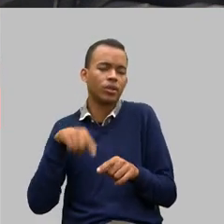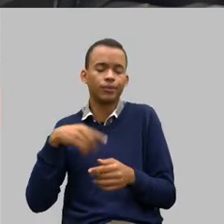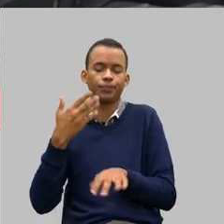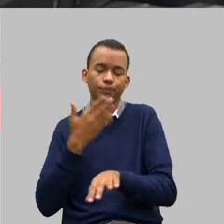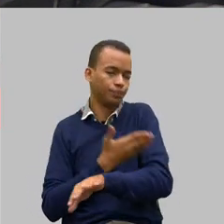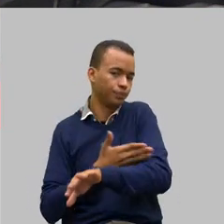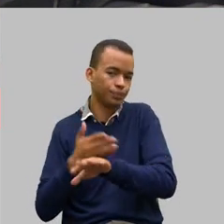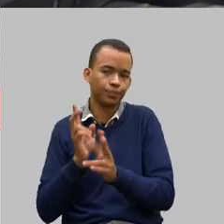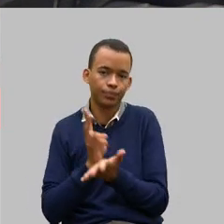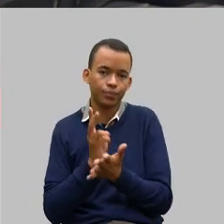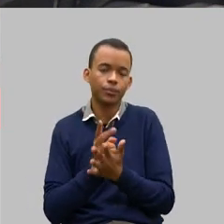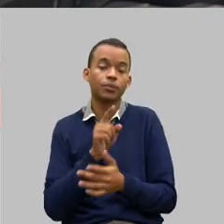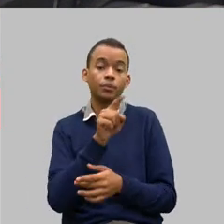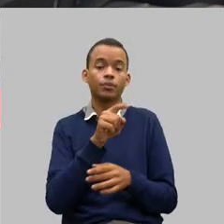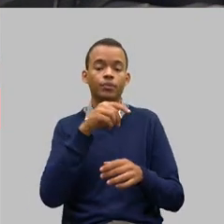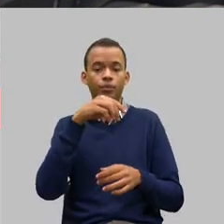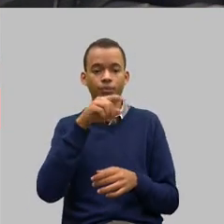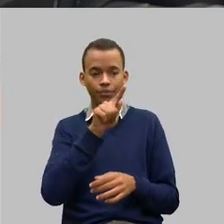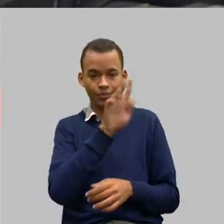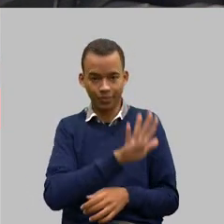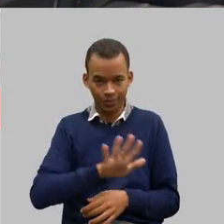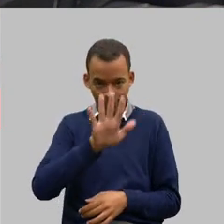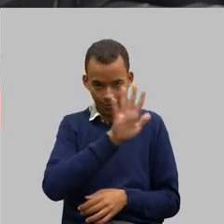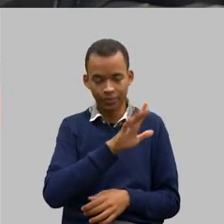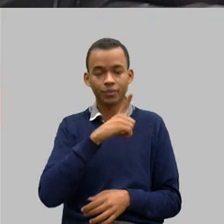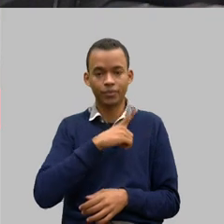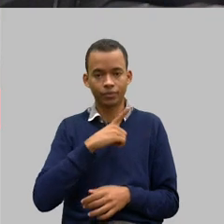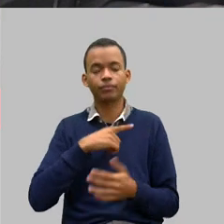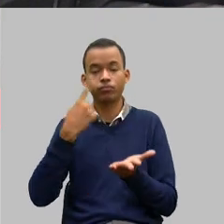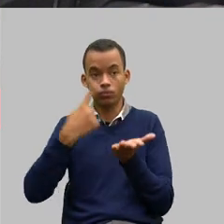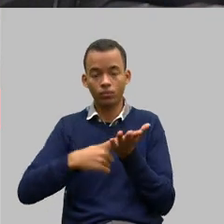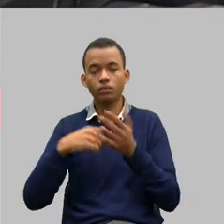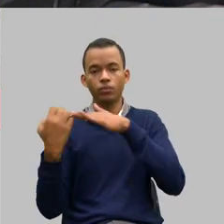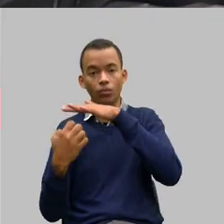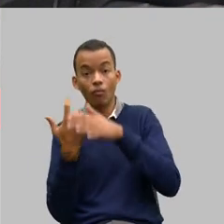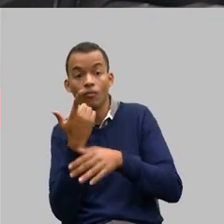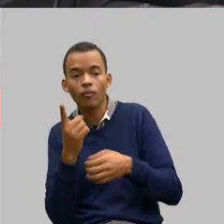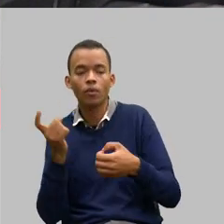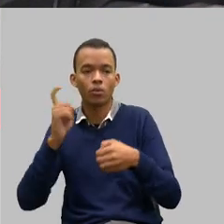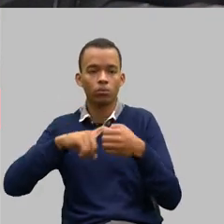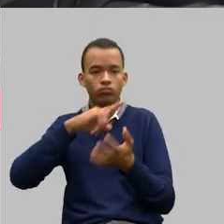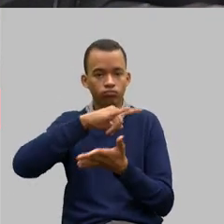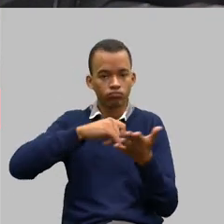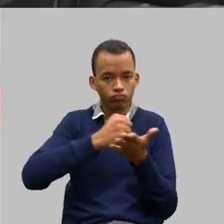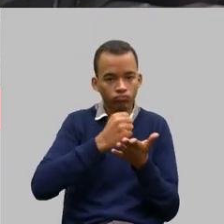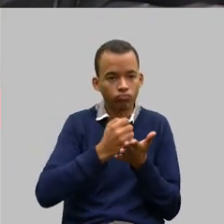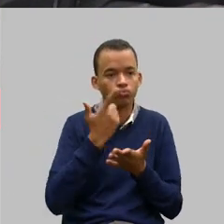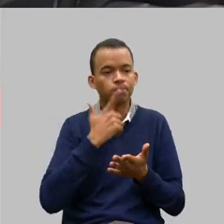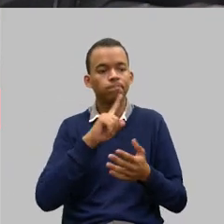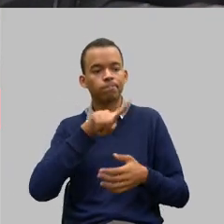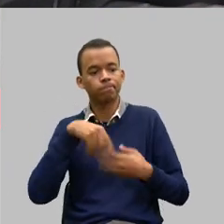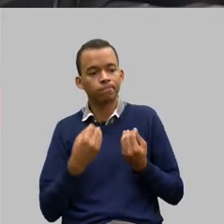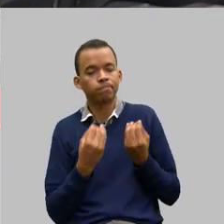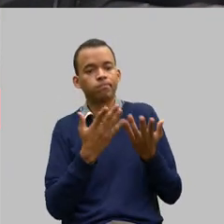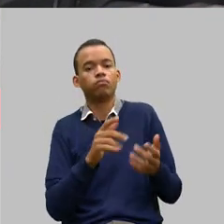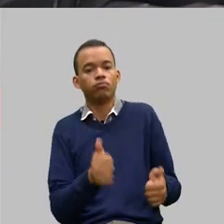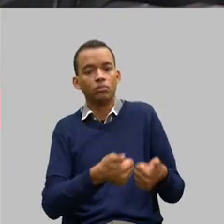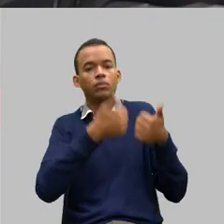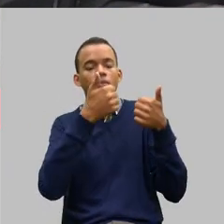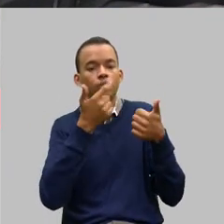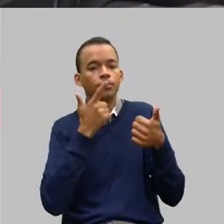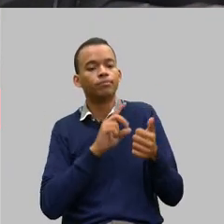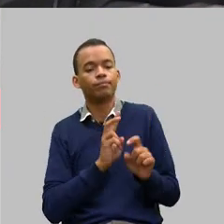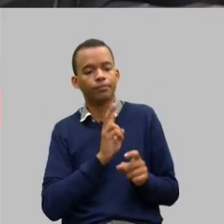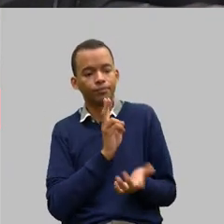21 que já contam né com um novo contrato um contrato Mais robusto também que tem nos permitido prestar um melhor serviço né de de